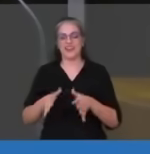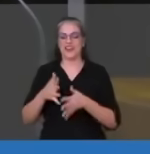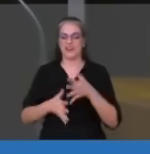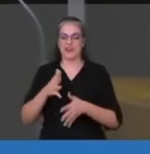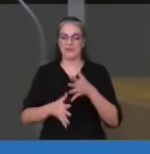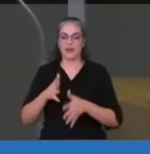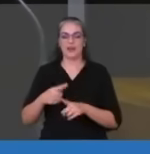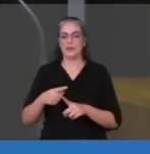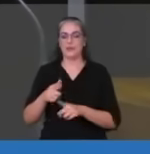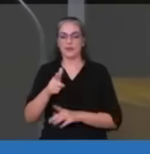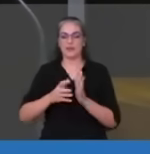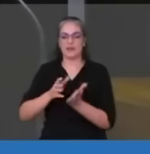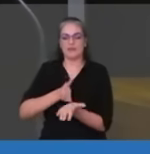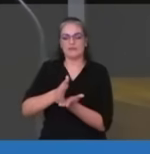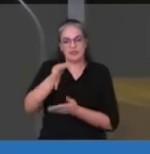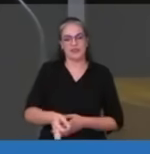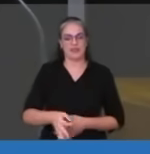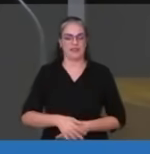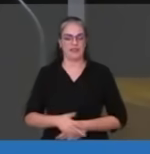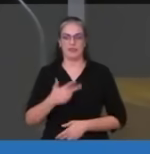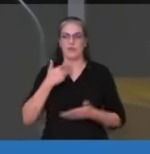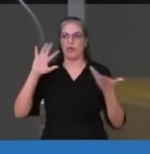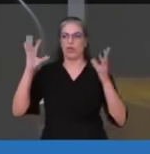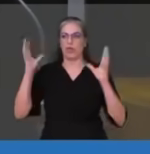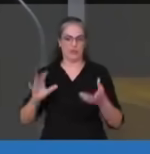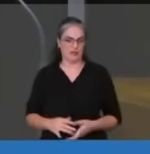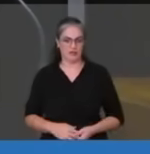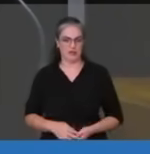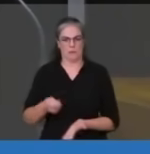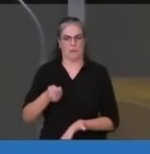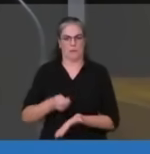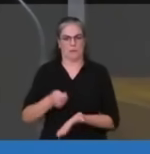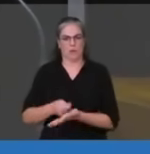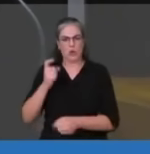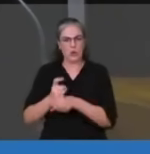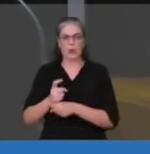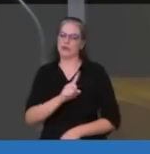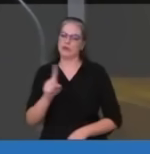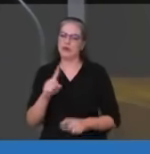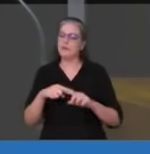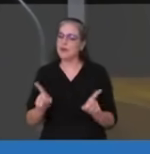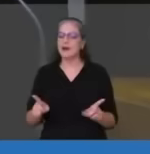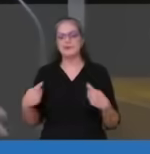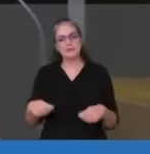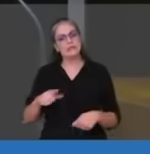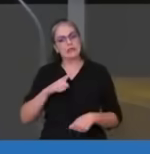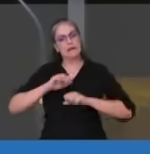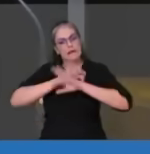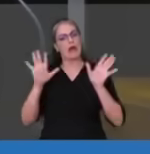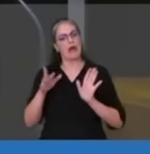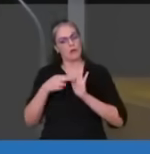doutrina partidária os ideais que não devem ser dogmáticos impositivos sectários mas devem ter nitidez e